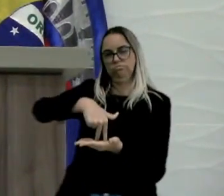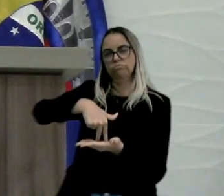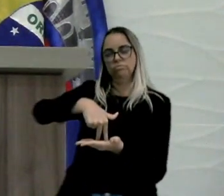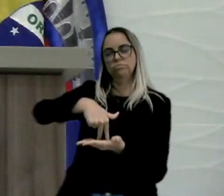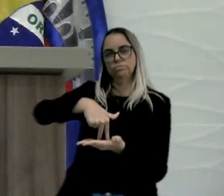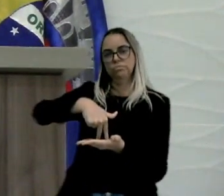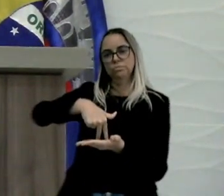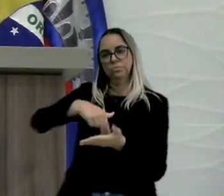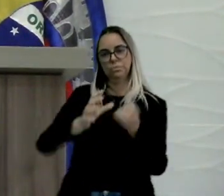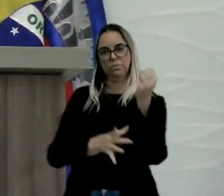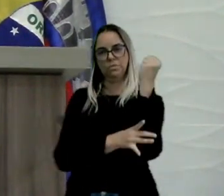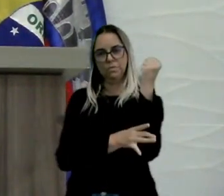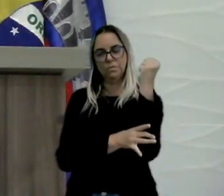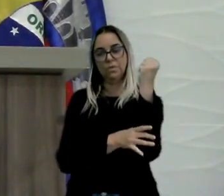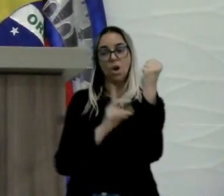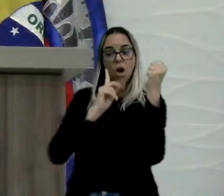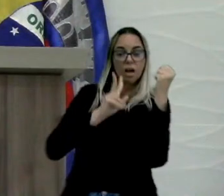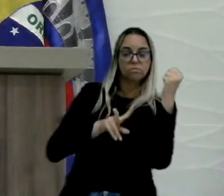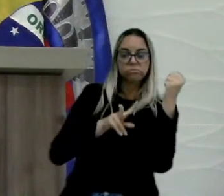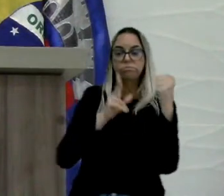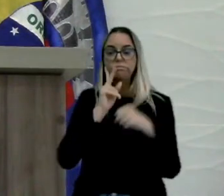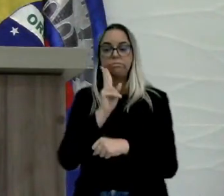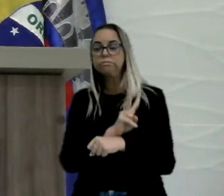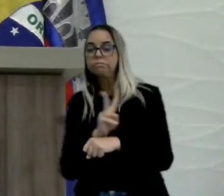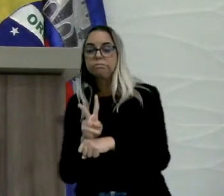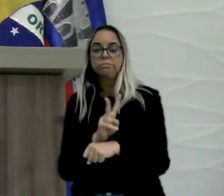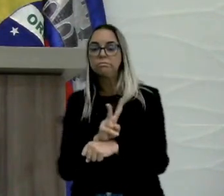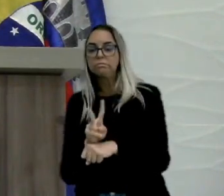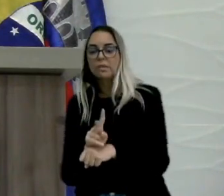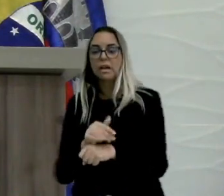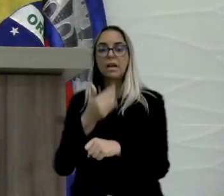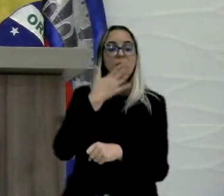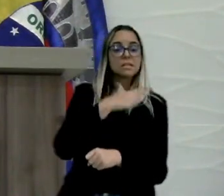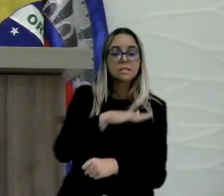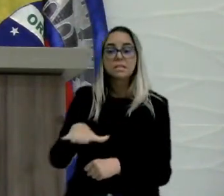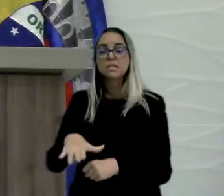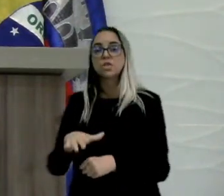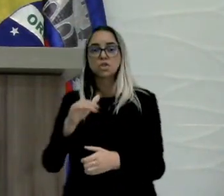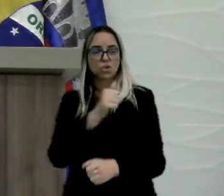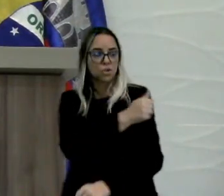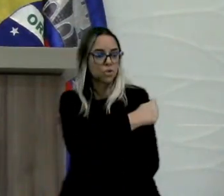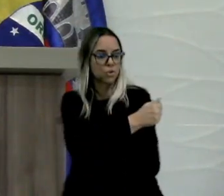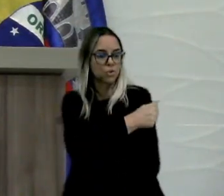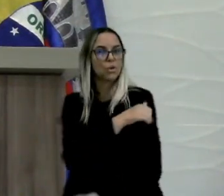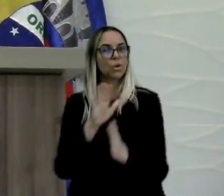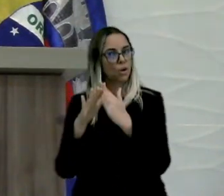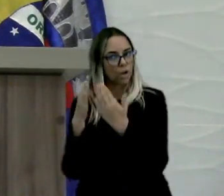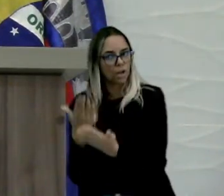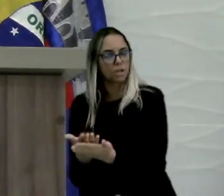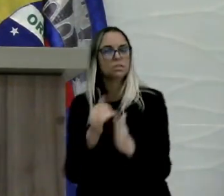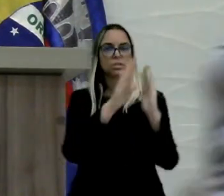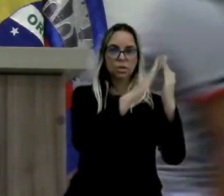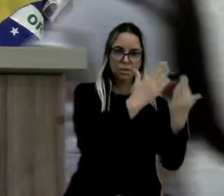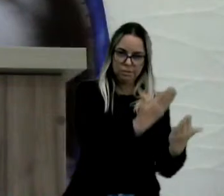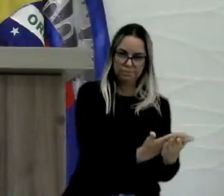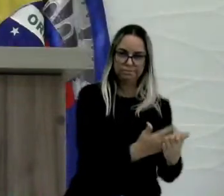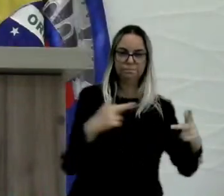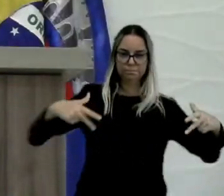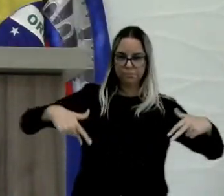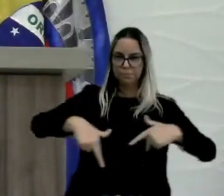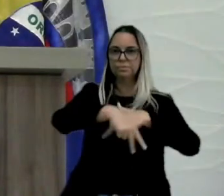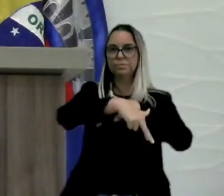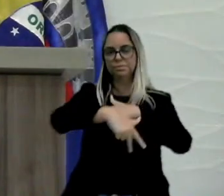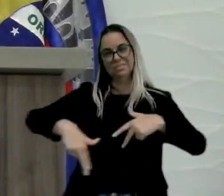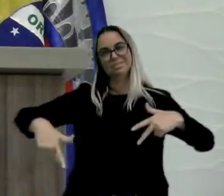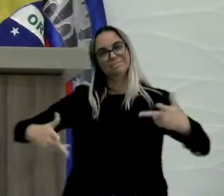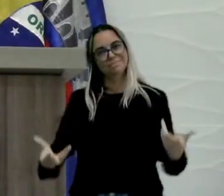cordeiro porque realmente necessita principalmente na hora que as crianças estão saindo da escola os carros T que